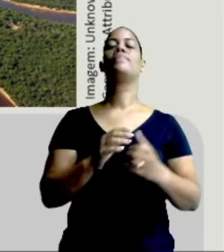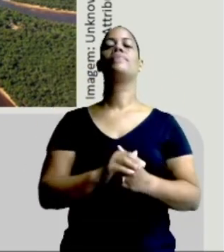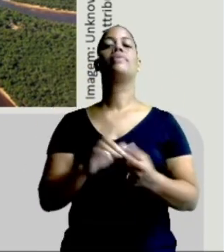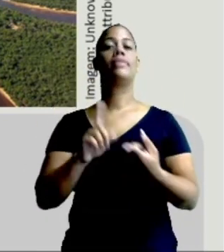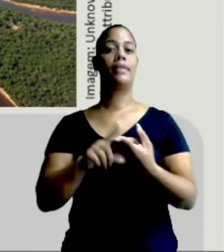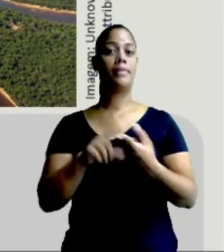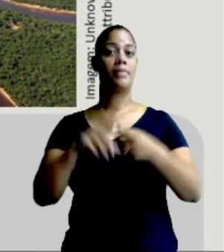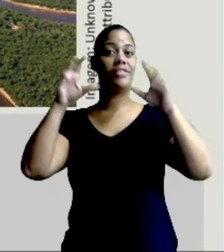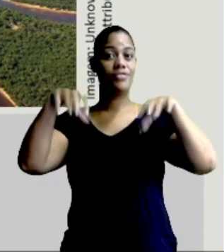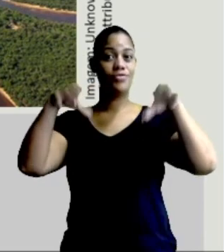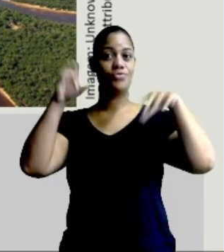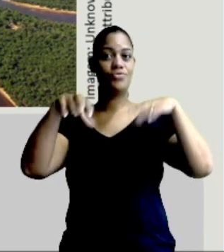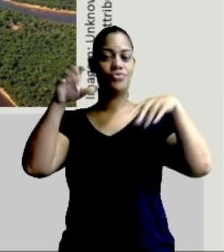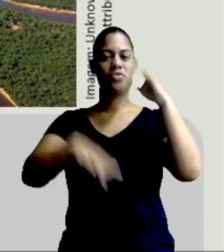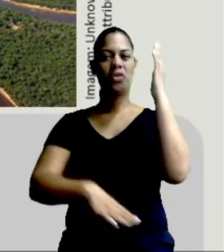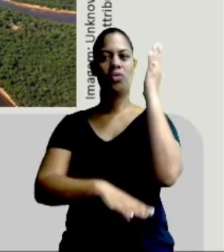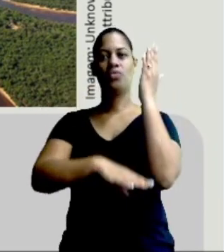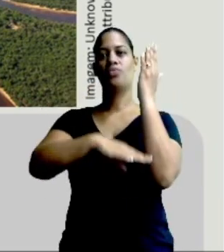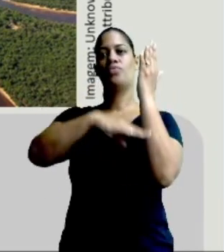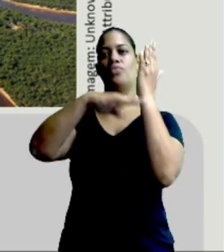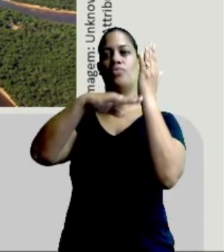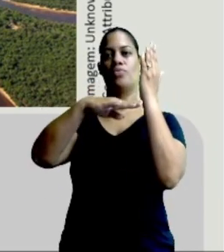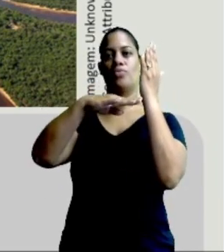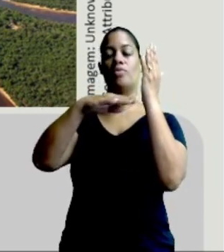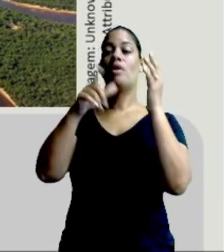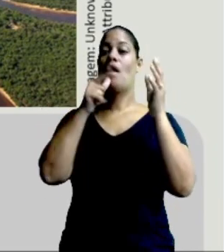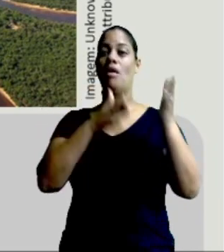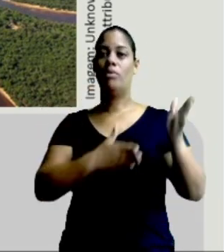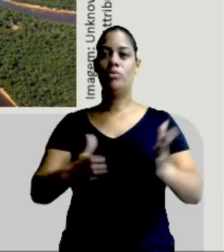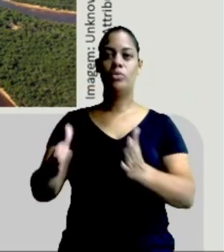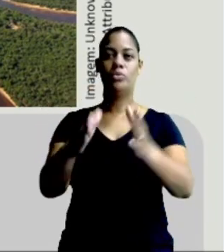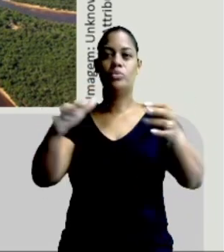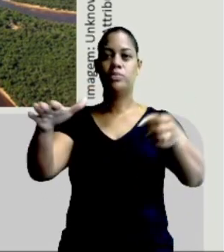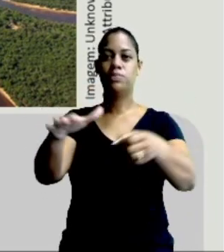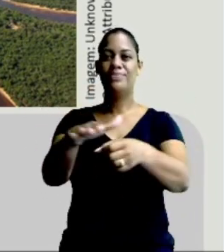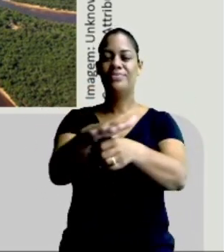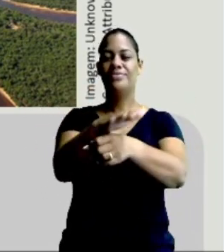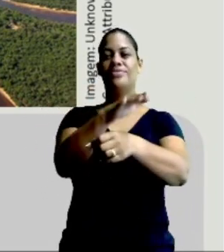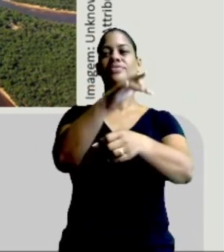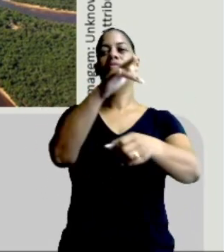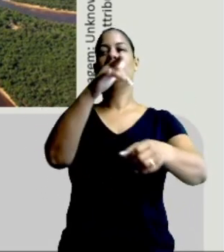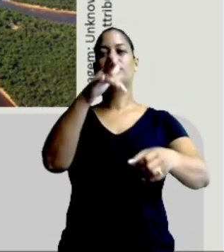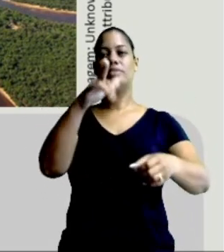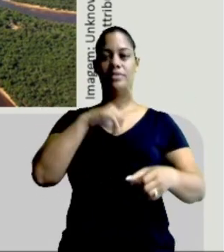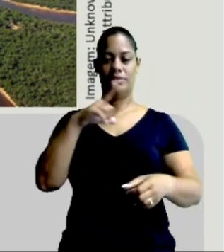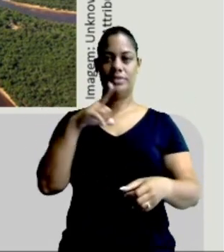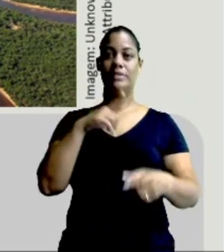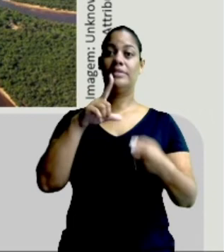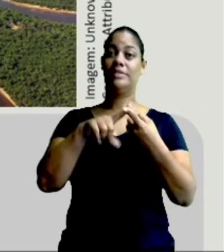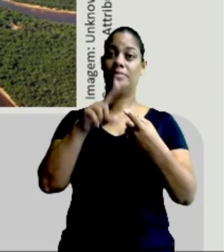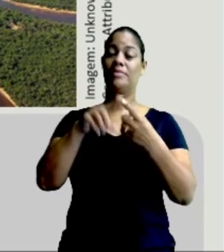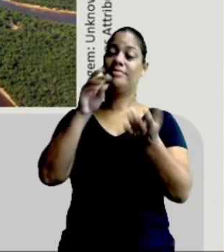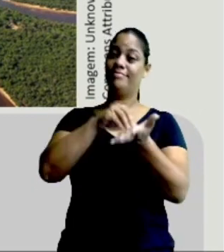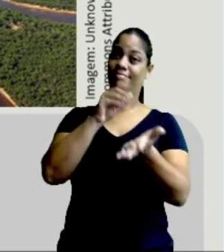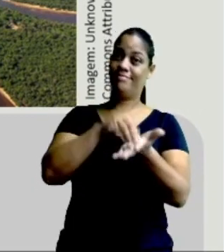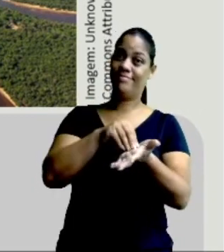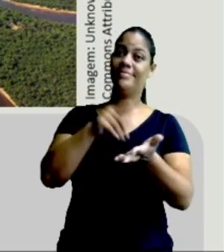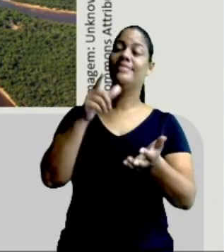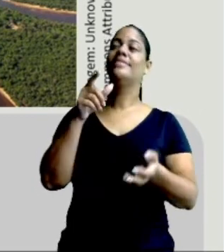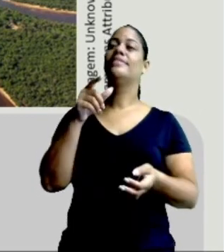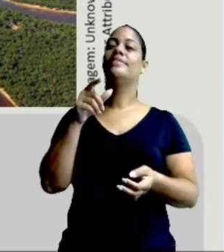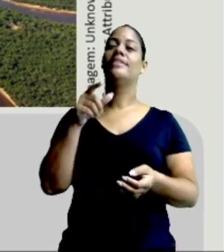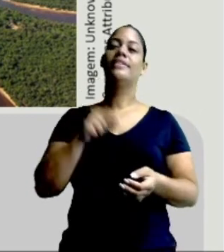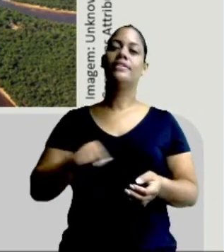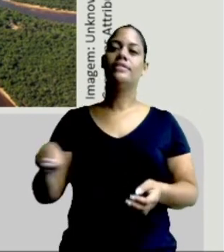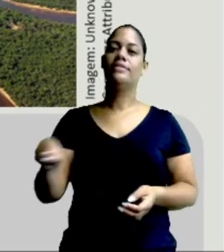às chuvas, e o transbordamento dos rios, e da vazante, que ocorre durante a seca. Apresenta uma